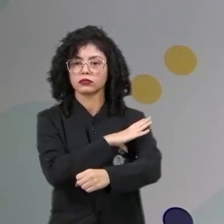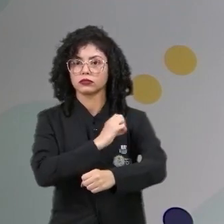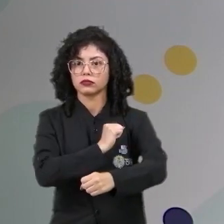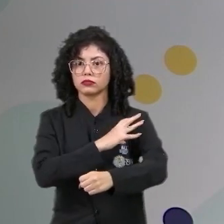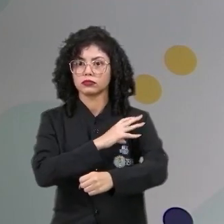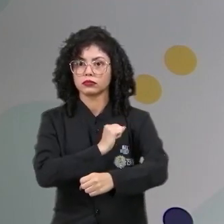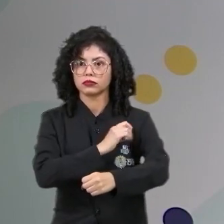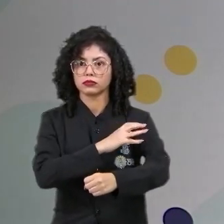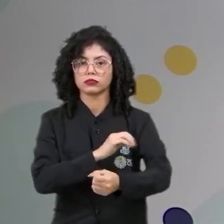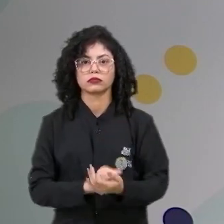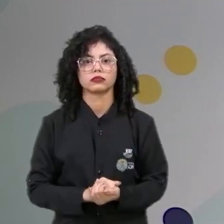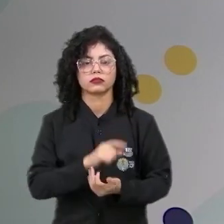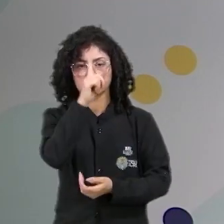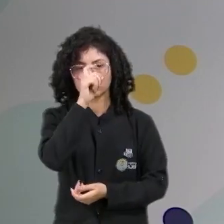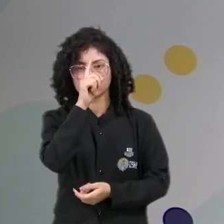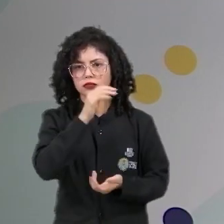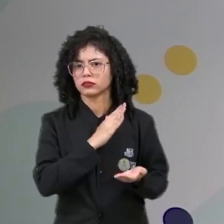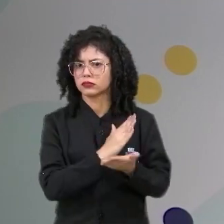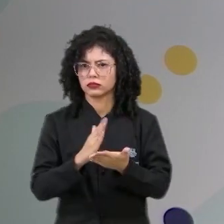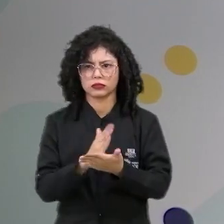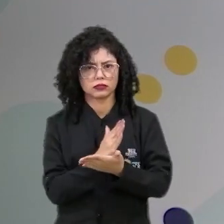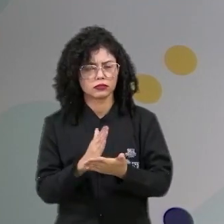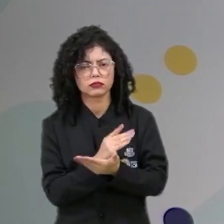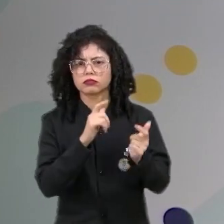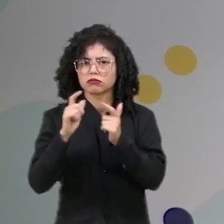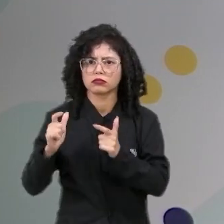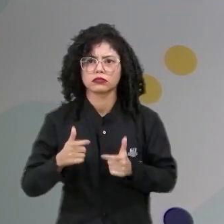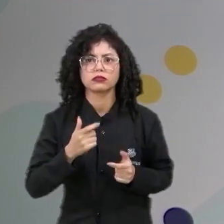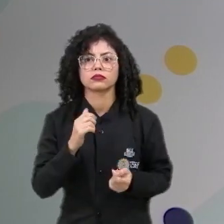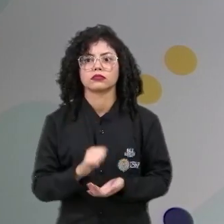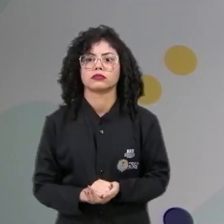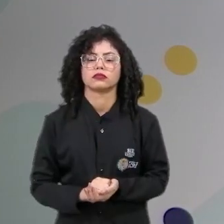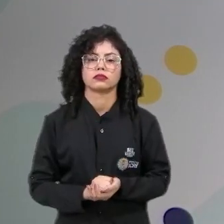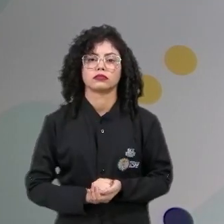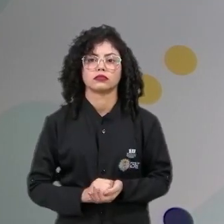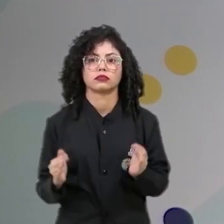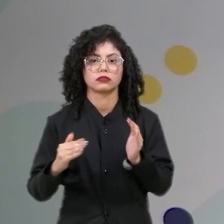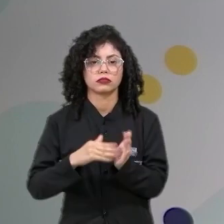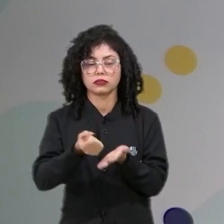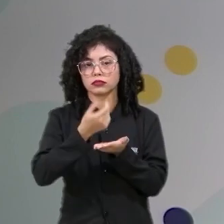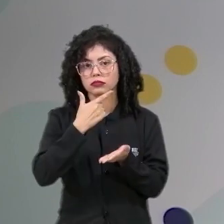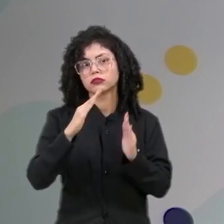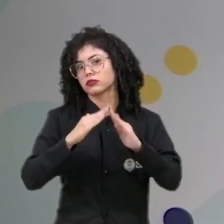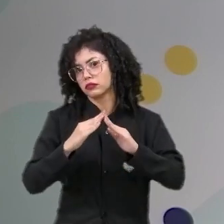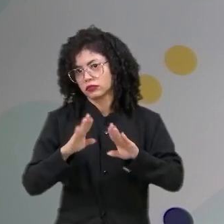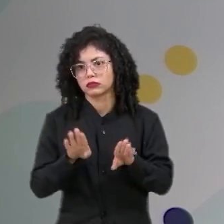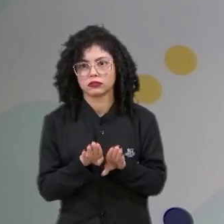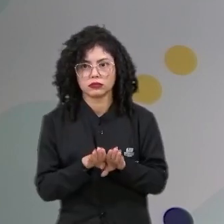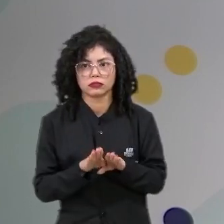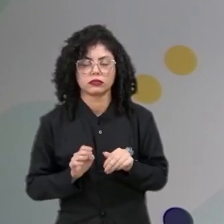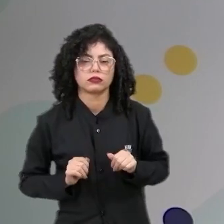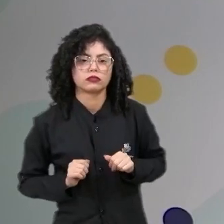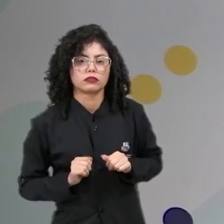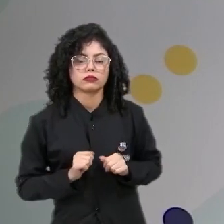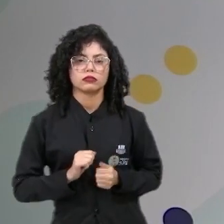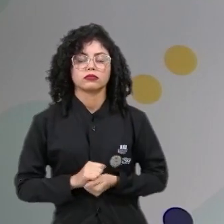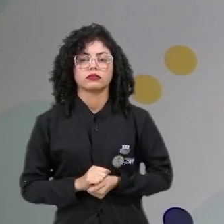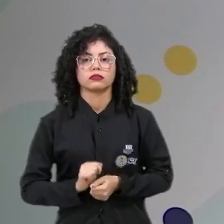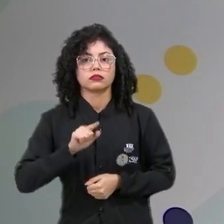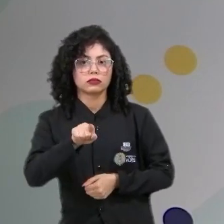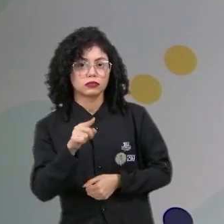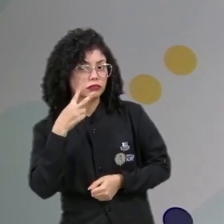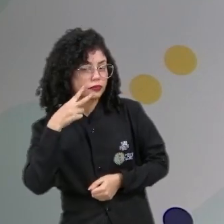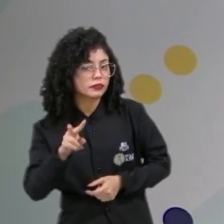de saúde, numa UPA, em qualquer lugar desse tipo, então, até numa farmácia, ou então em casa, né? E